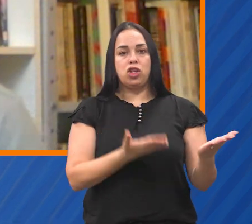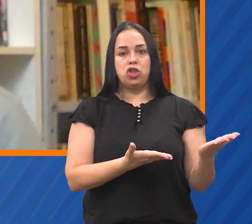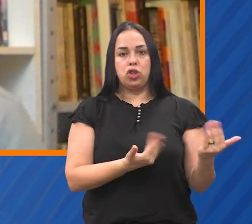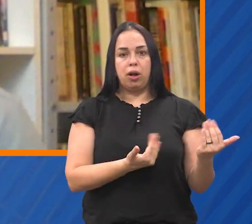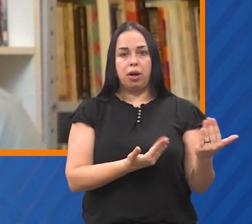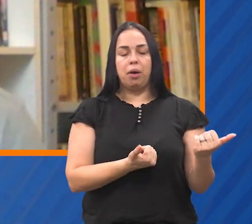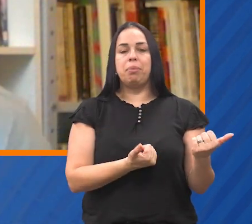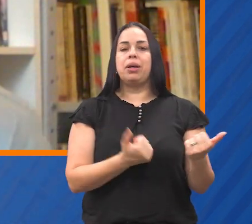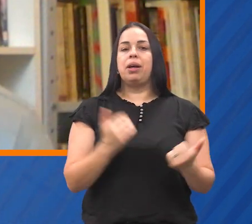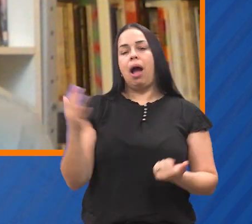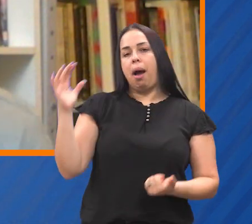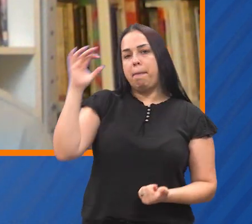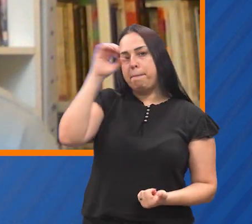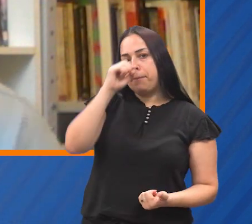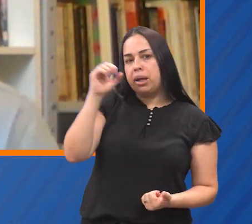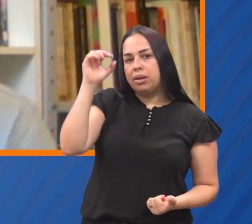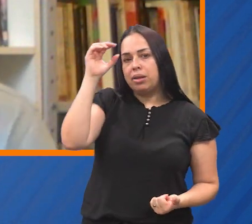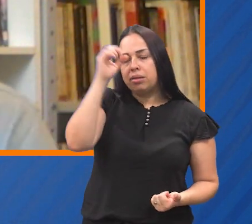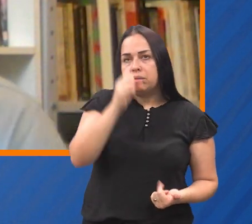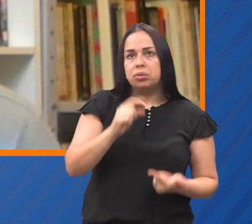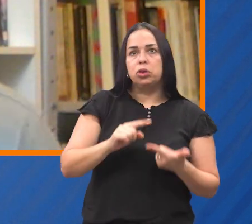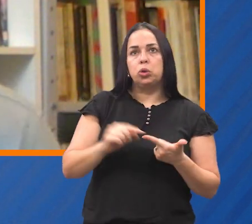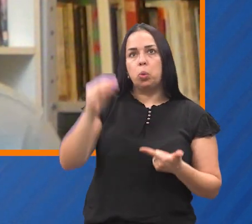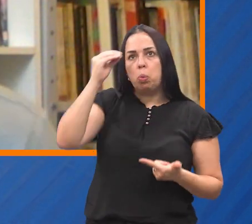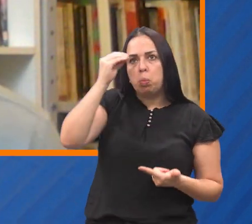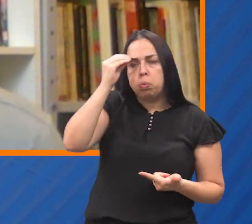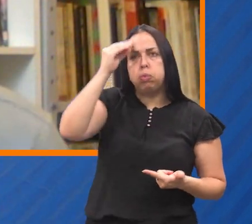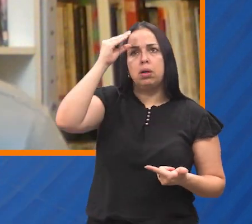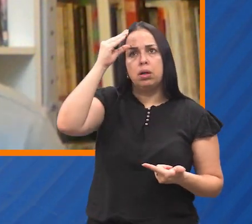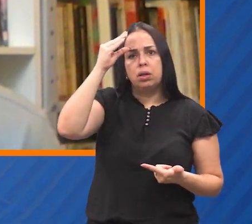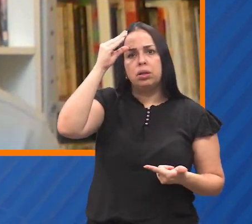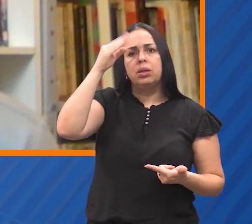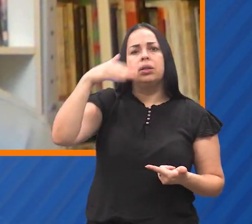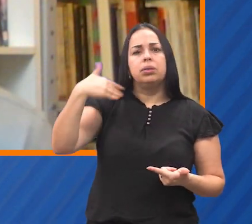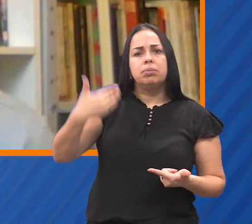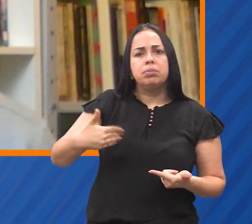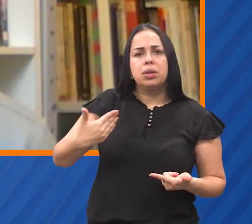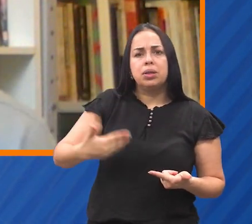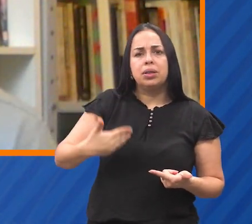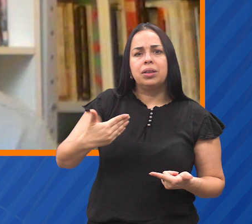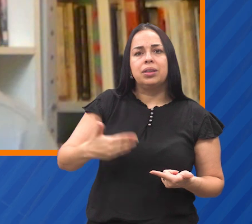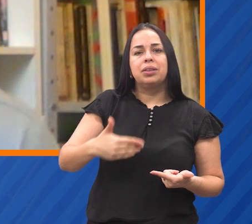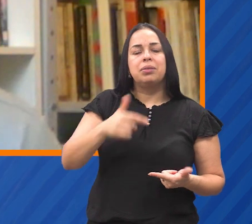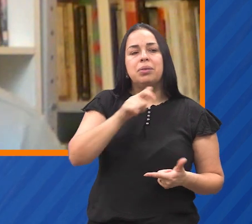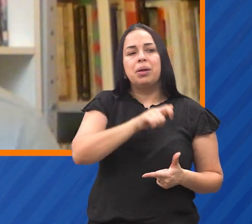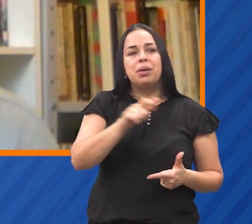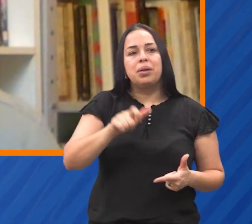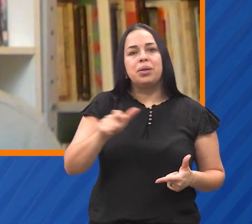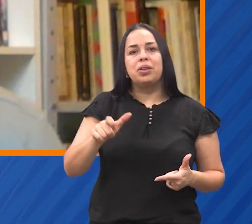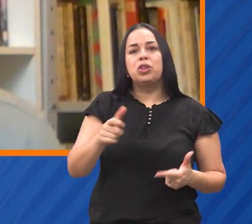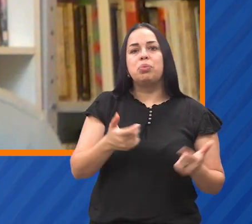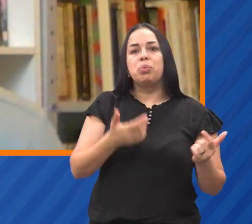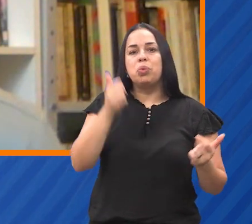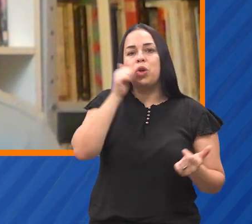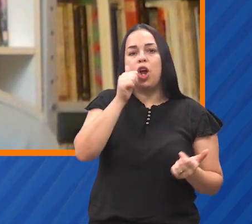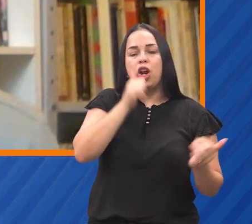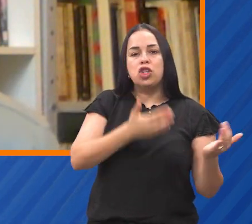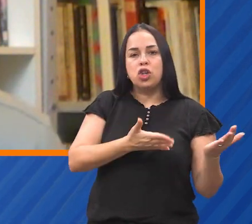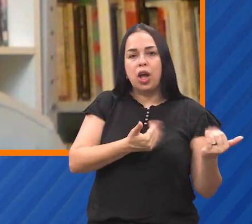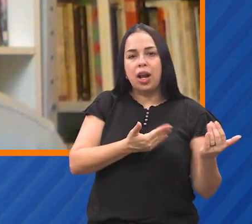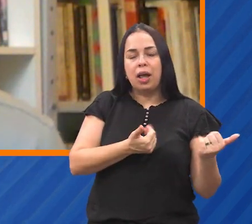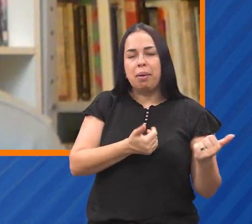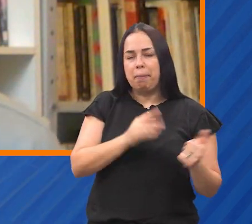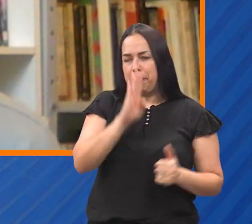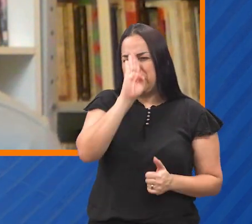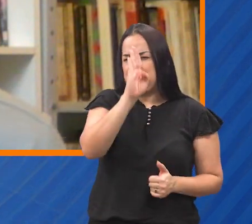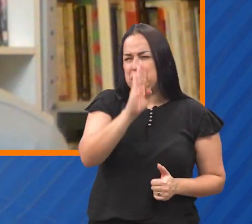mulheres jovens também é uma questão de educação, de conhecimento, né, para fazer com que menos mulheres